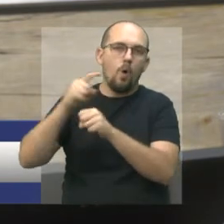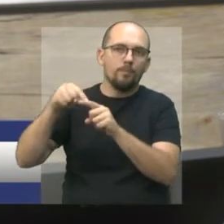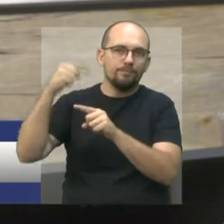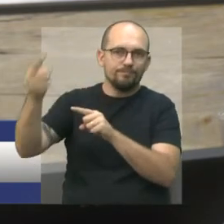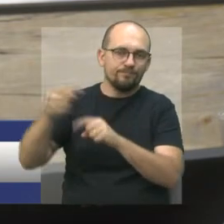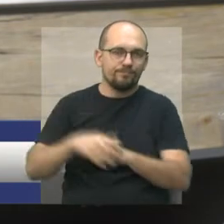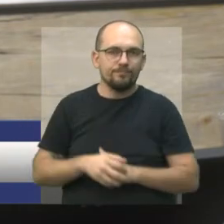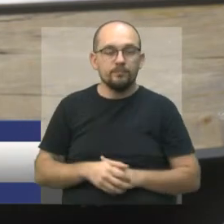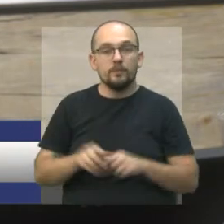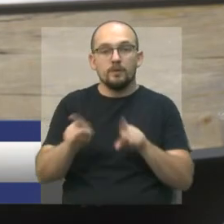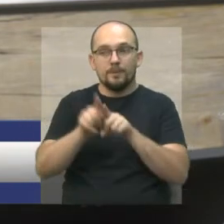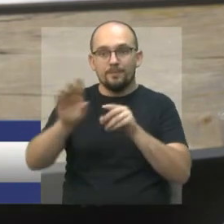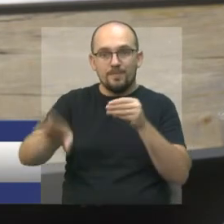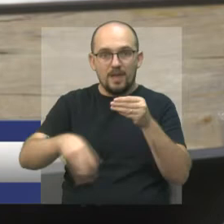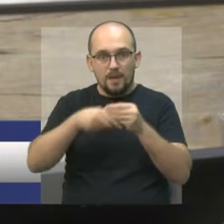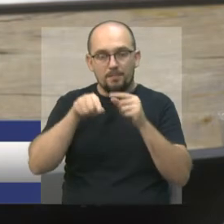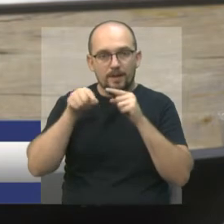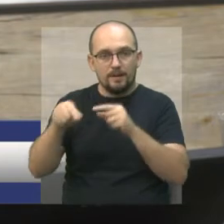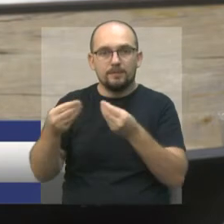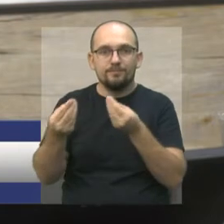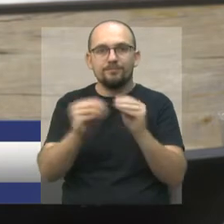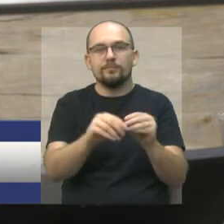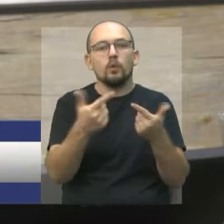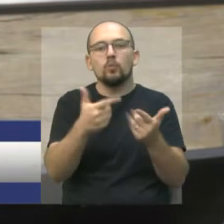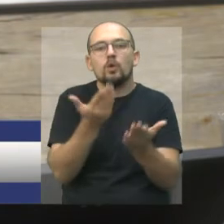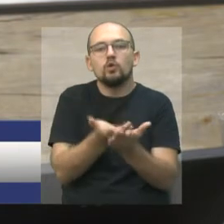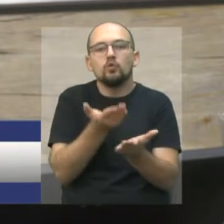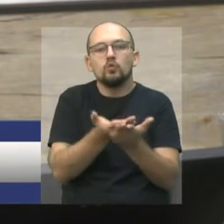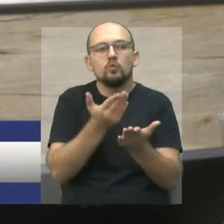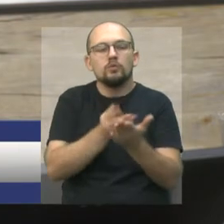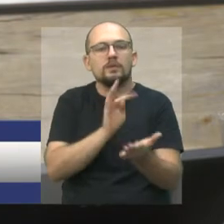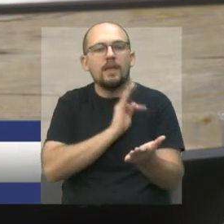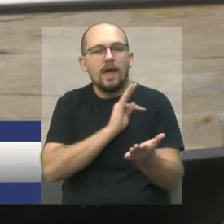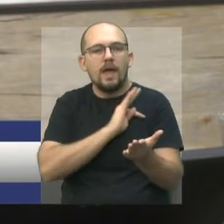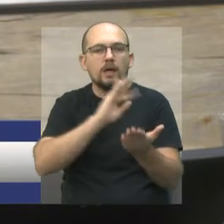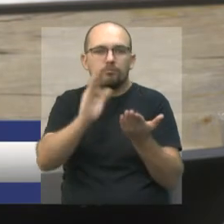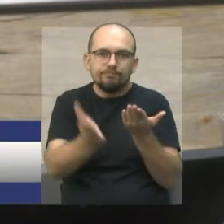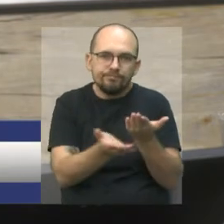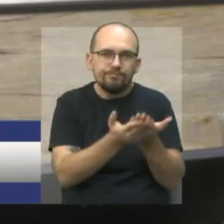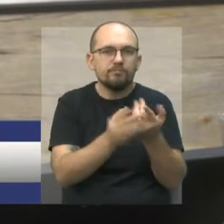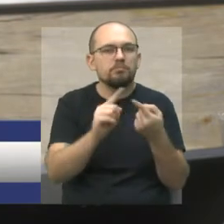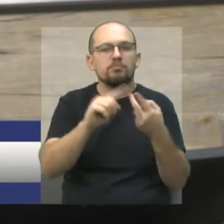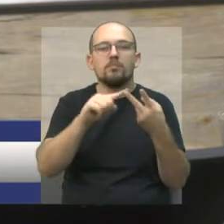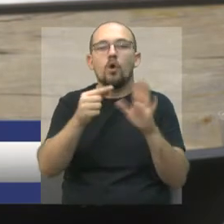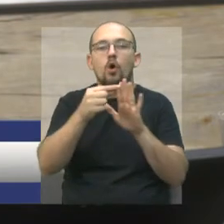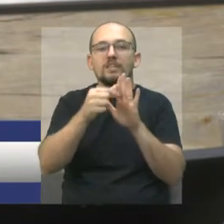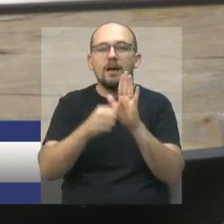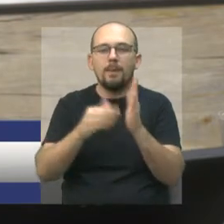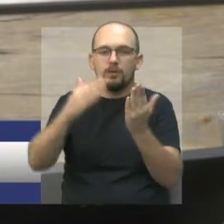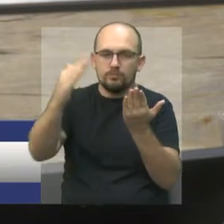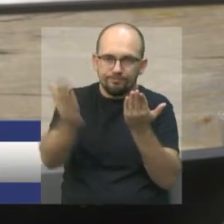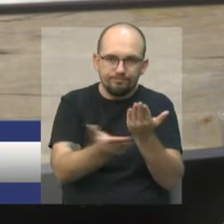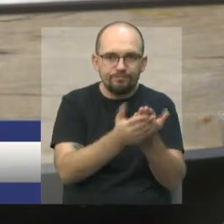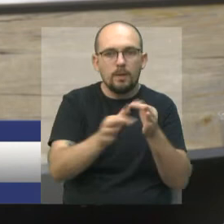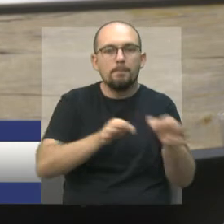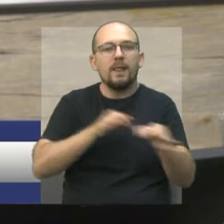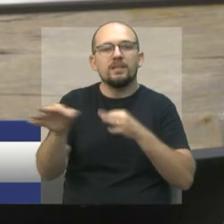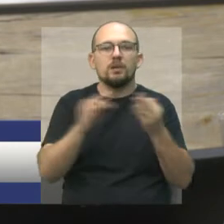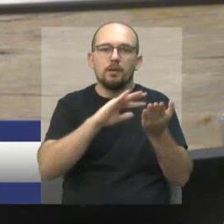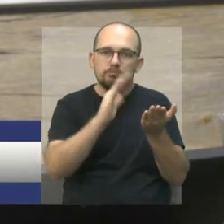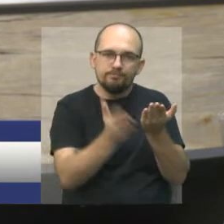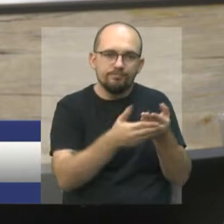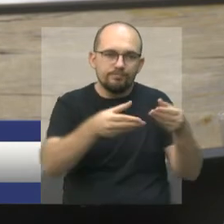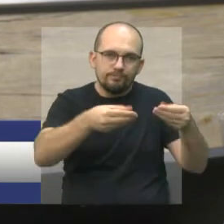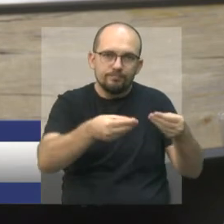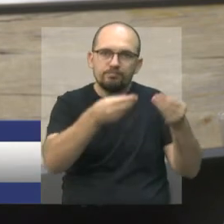tal emenda foi apresentada sem estudo técnico, porque está desacompanhada de orçamento, planejamento e justificativas